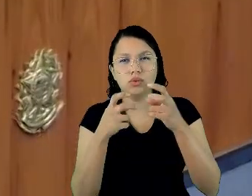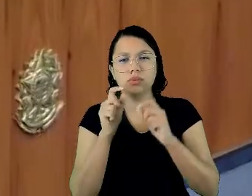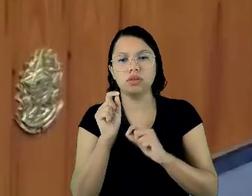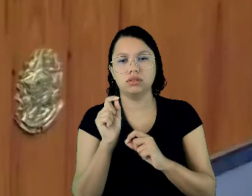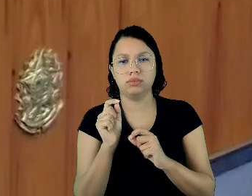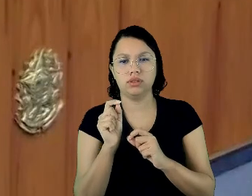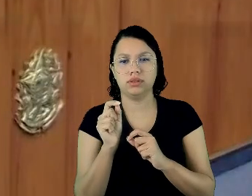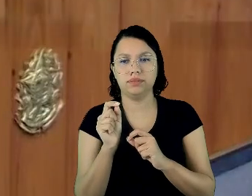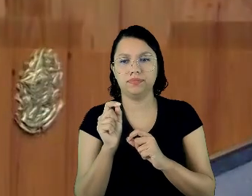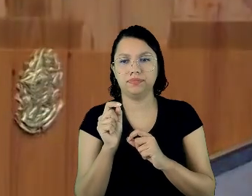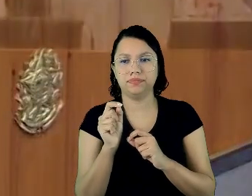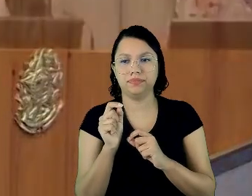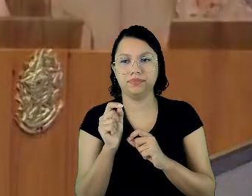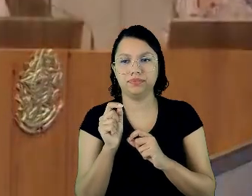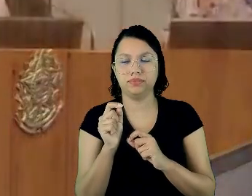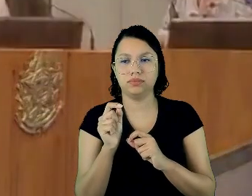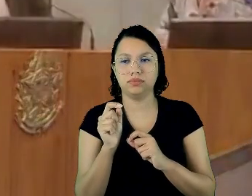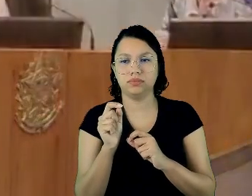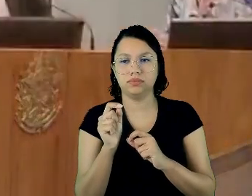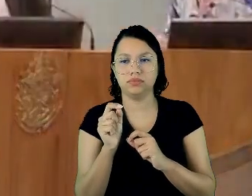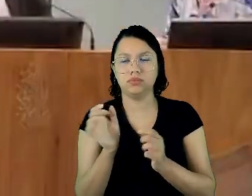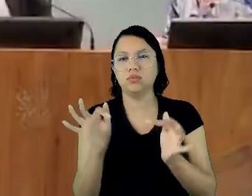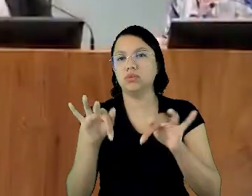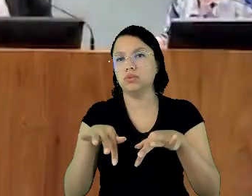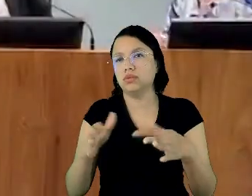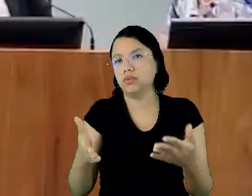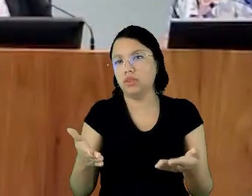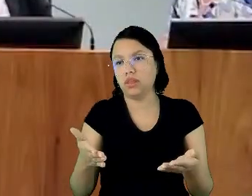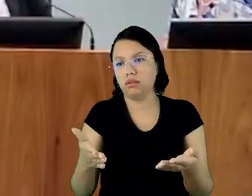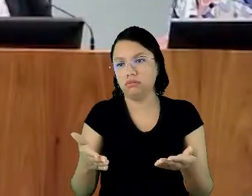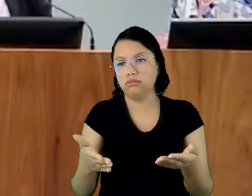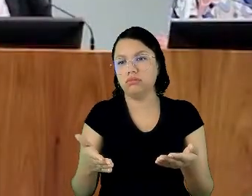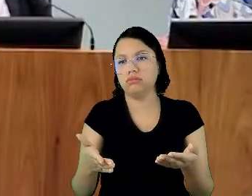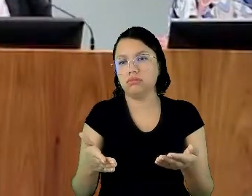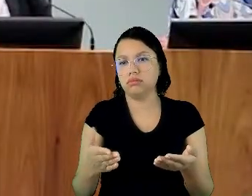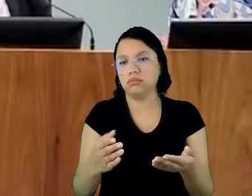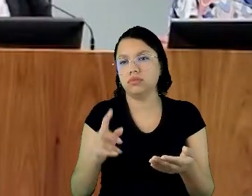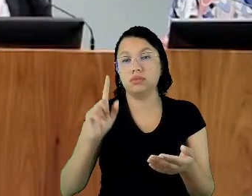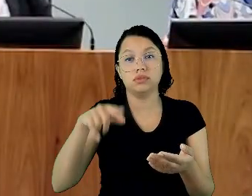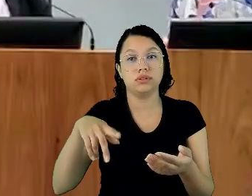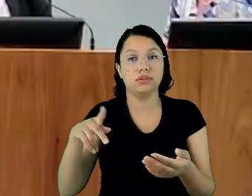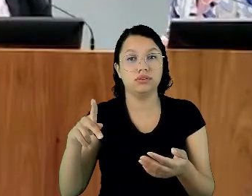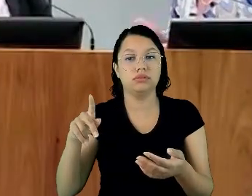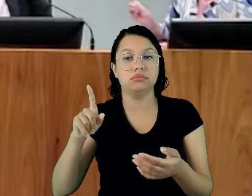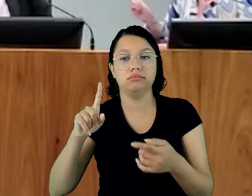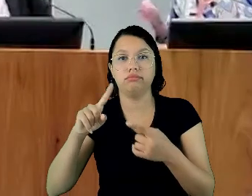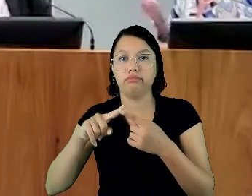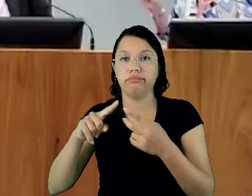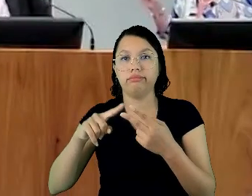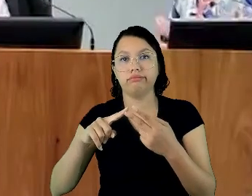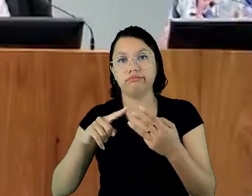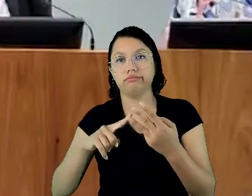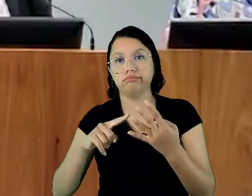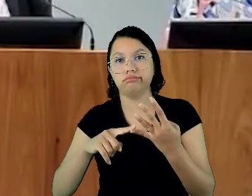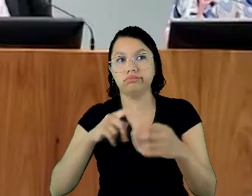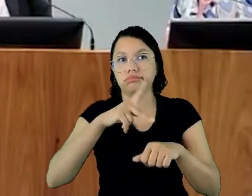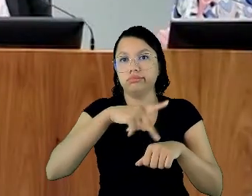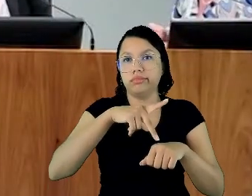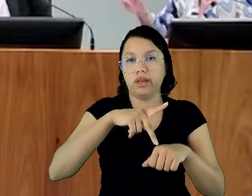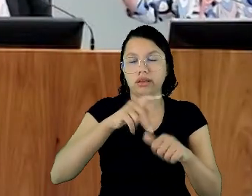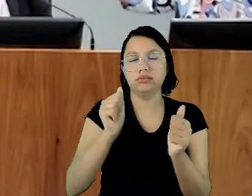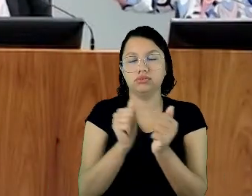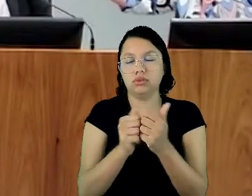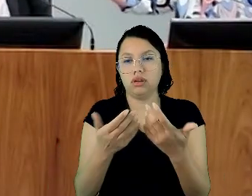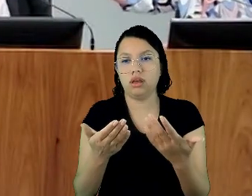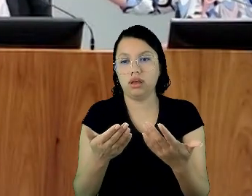ao fim e ao cabo, seja no Paraguai, no Chile, na Argentina, no Brasil, determinada